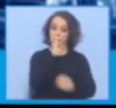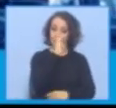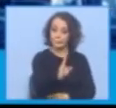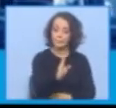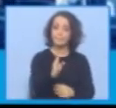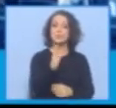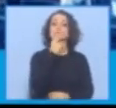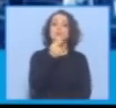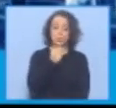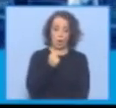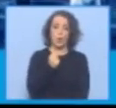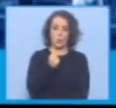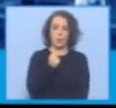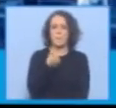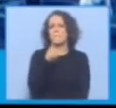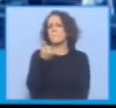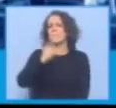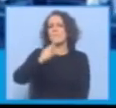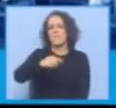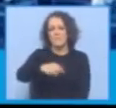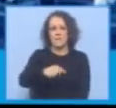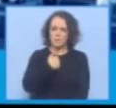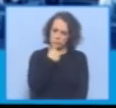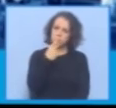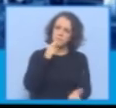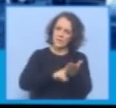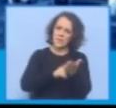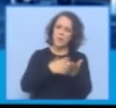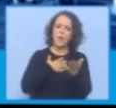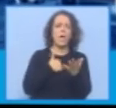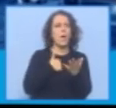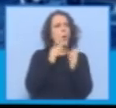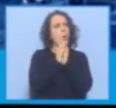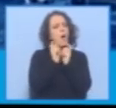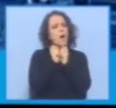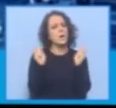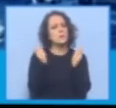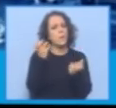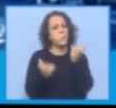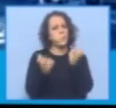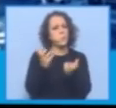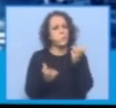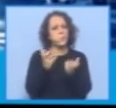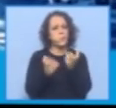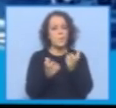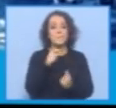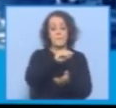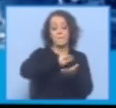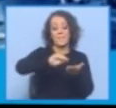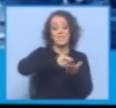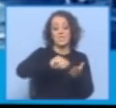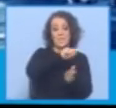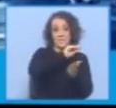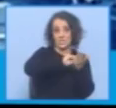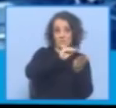Portanto, tantas vezes tenho rezado honestamente, se afinal de contas São Mateo é o escritor do